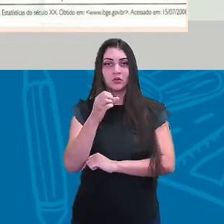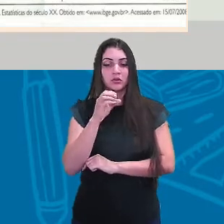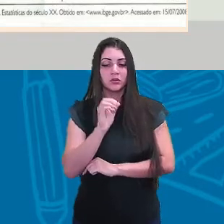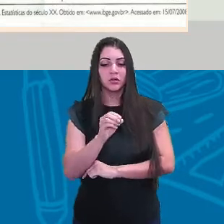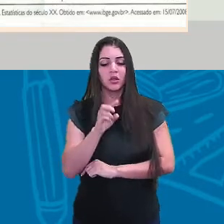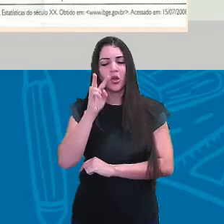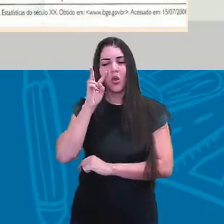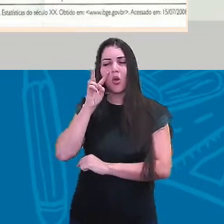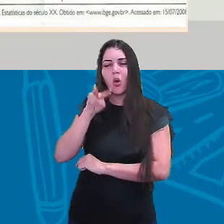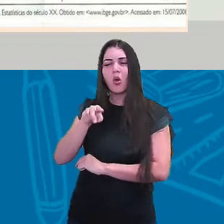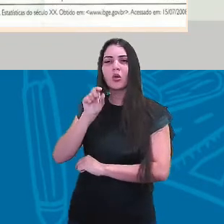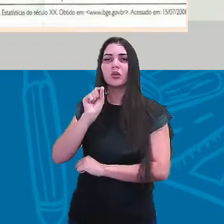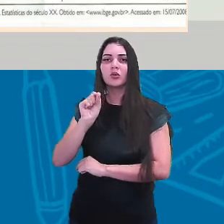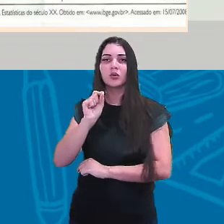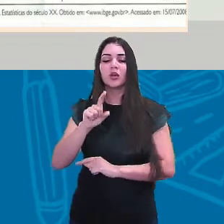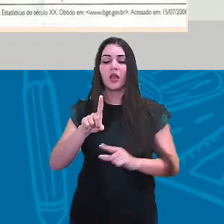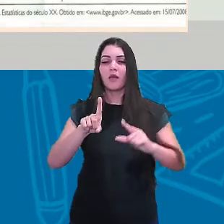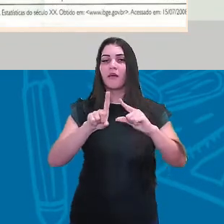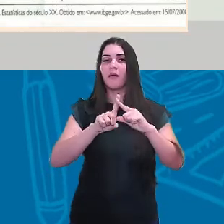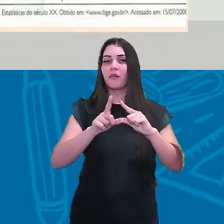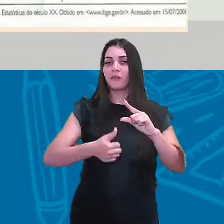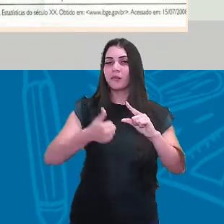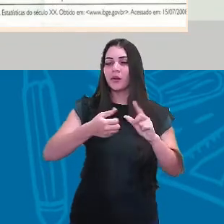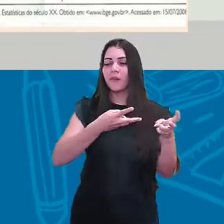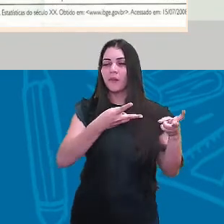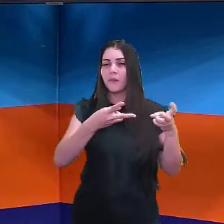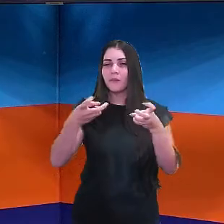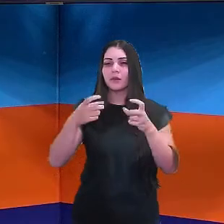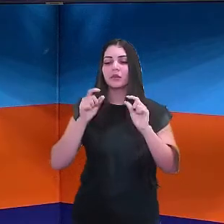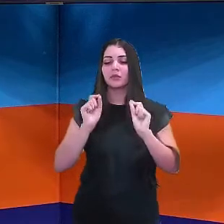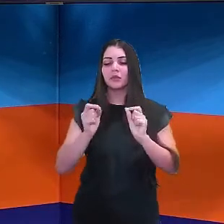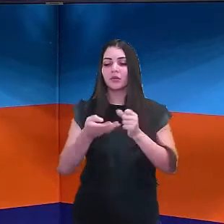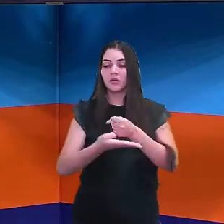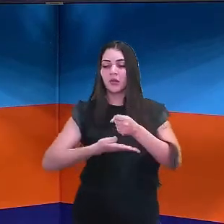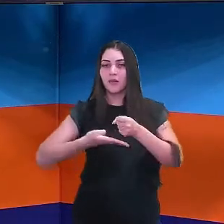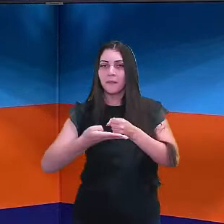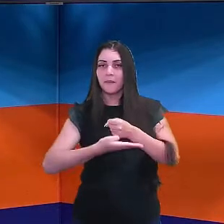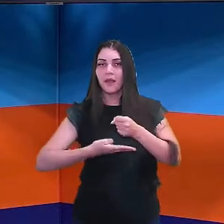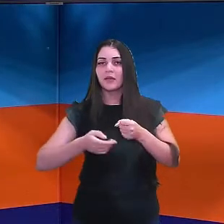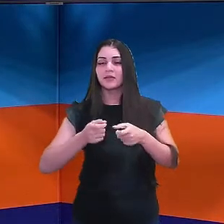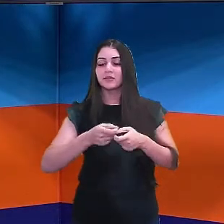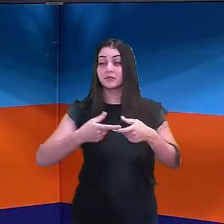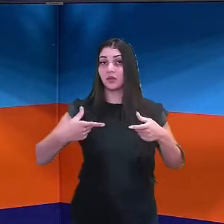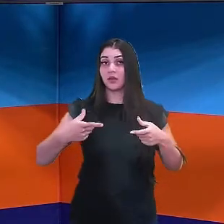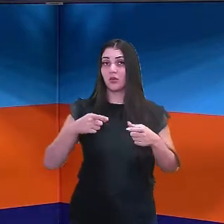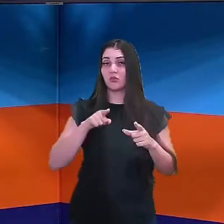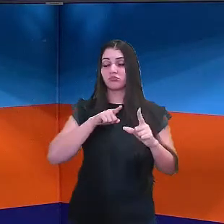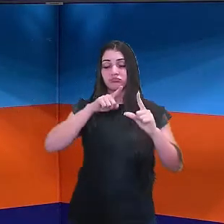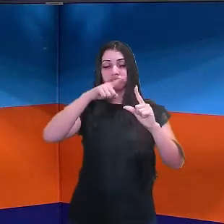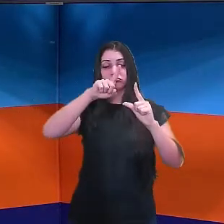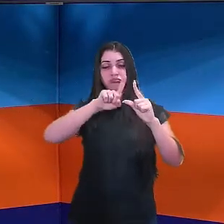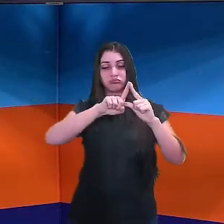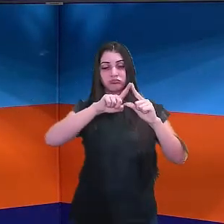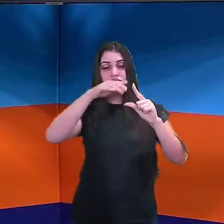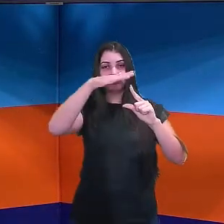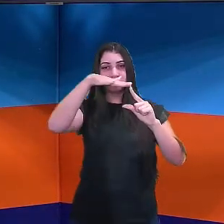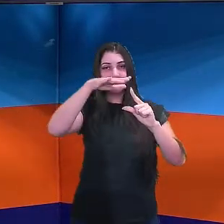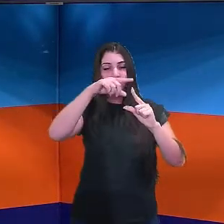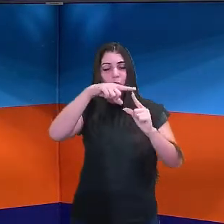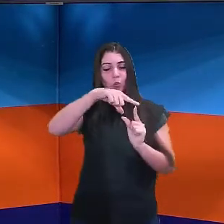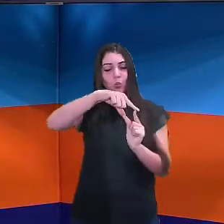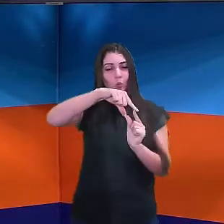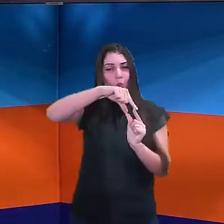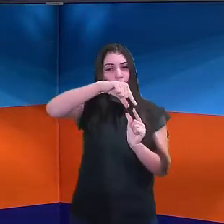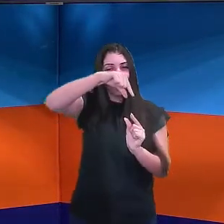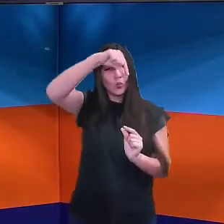essa primeira pirâmide. Perceberam que a basezinha dela é maior e que lá em cima é bem curtinho, é bem